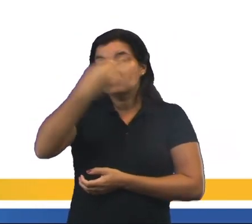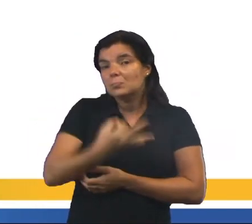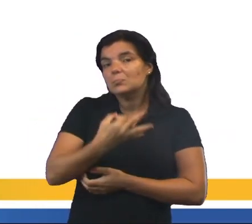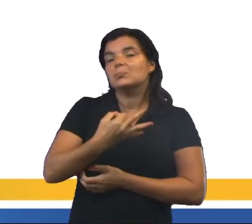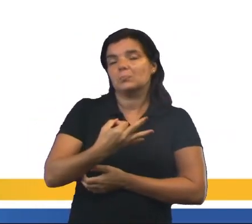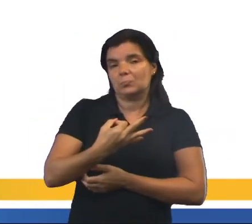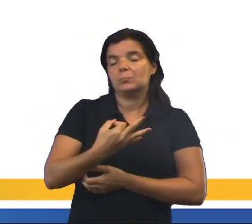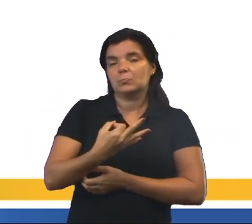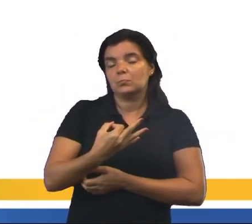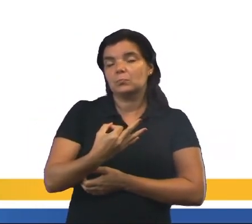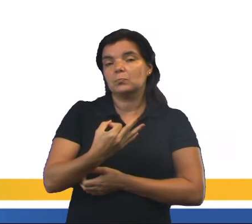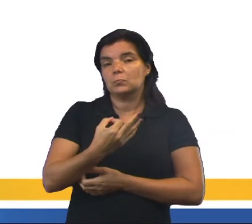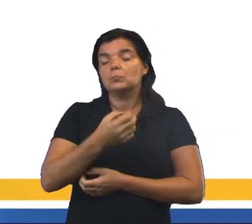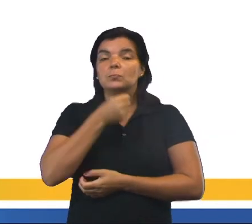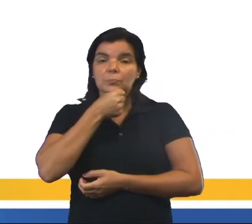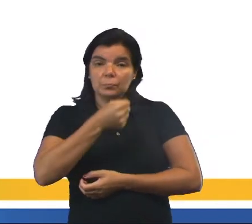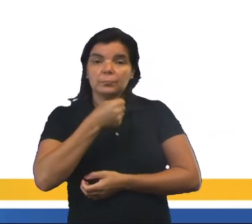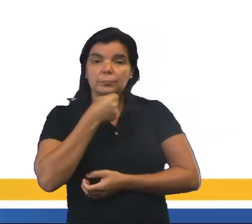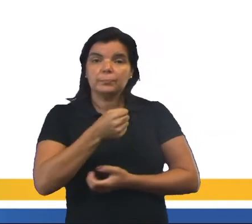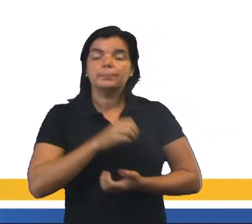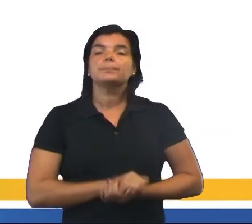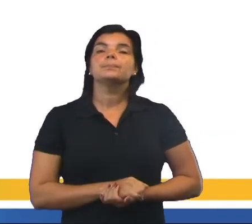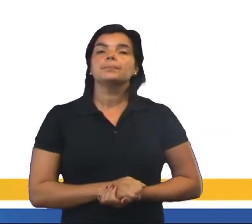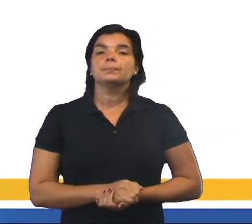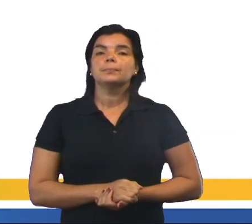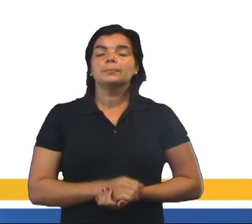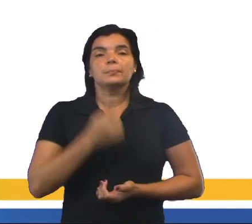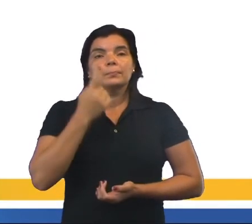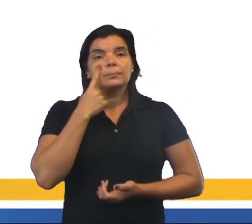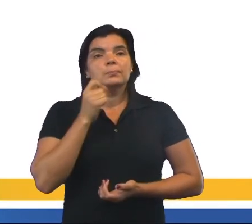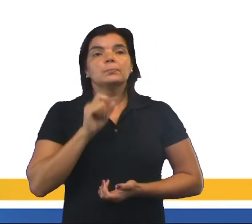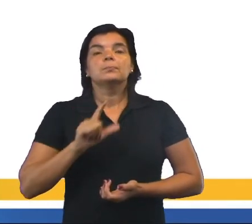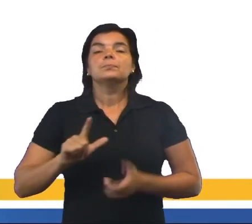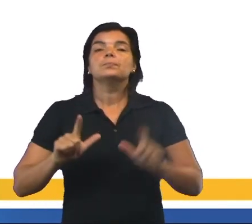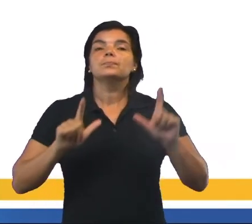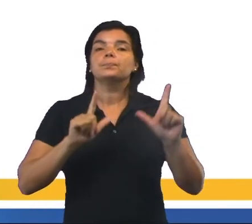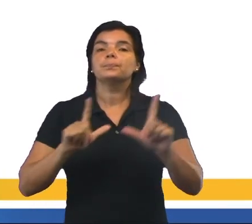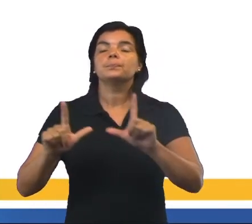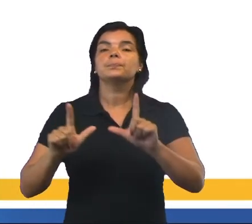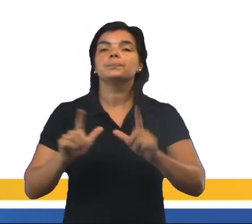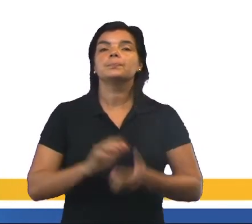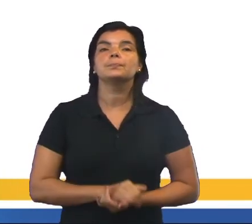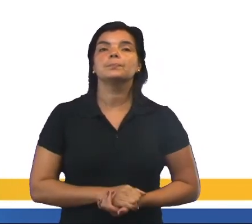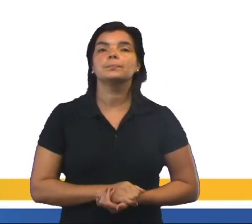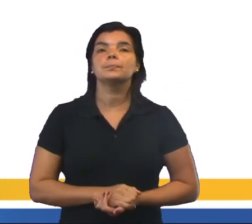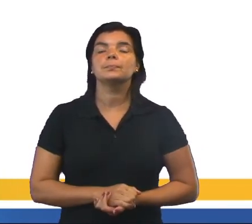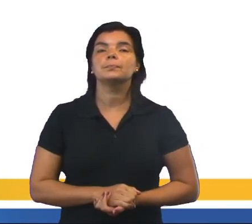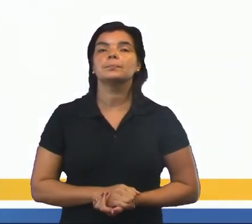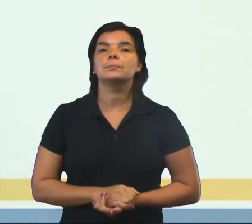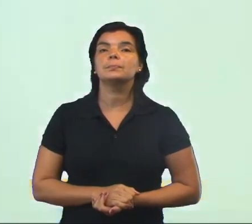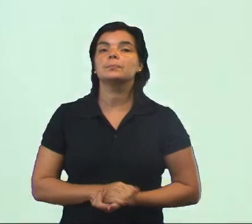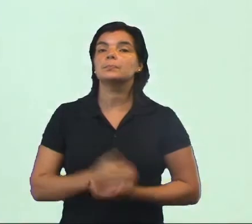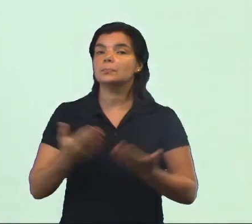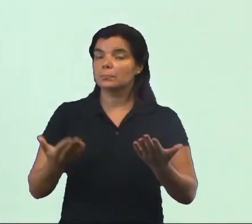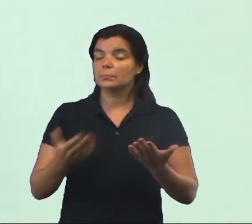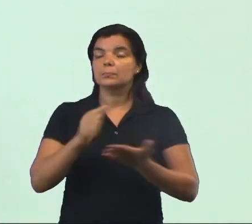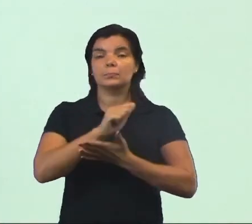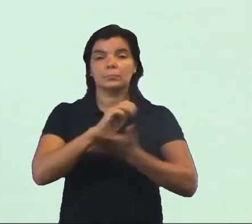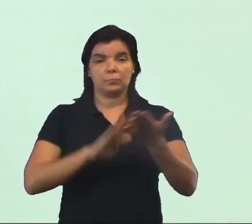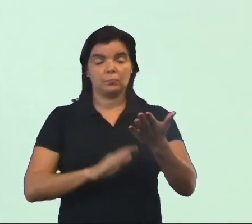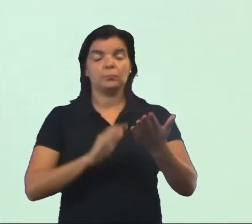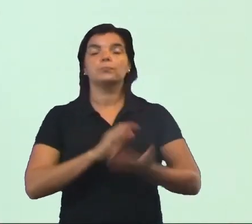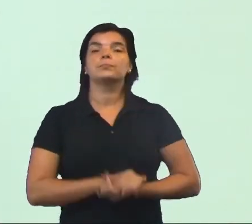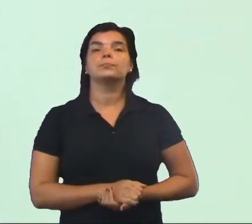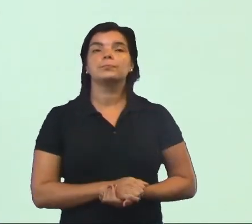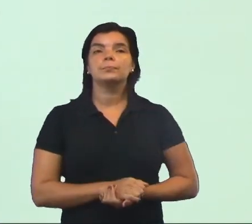qual é do entrevistado, tá bom? Então vamos continuar. Vamos continuar, né? Agora nós vamos fazer